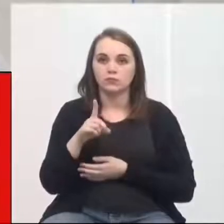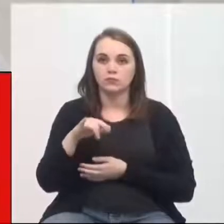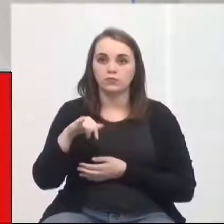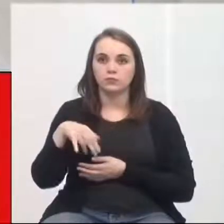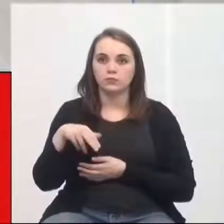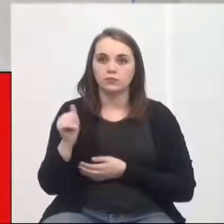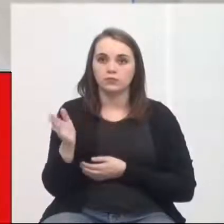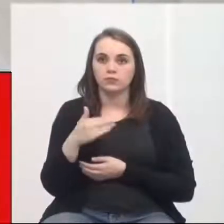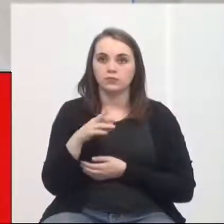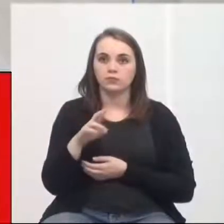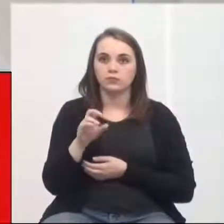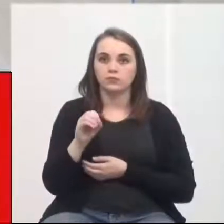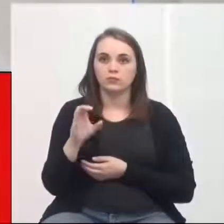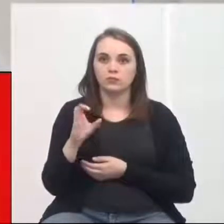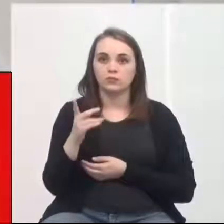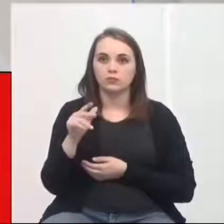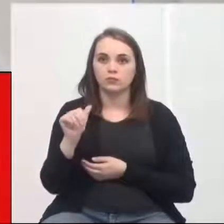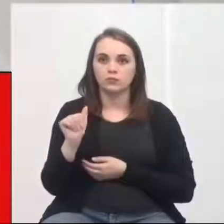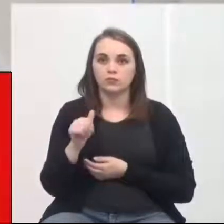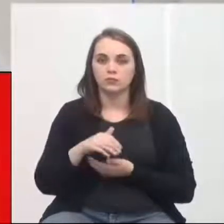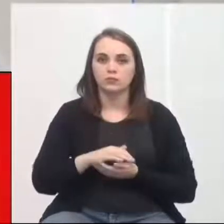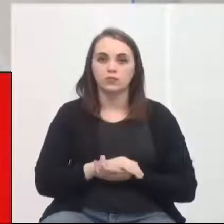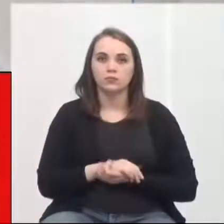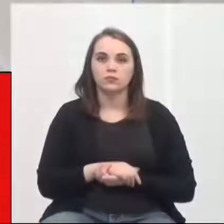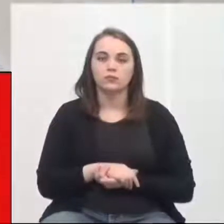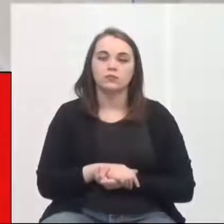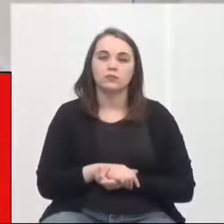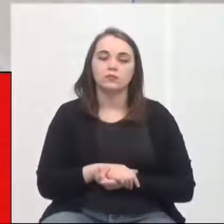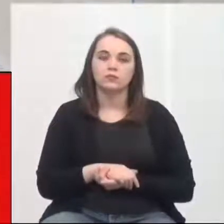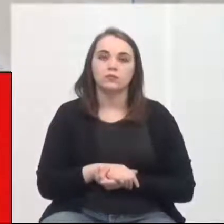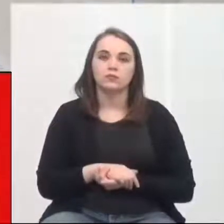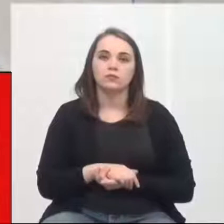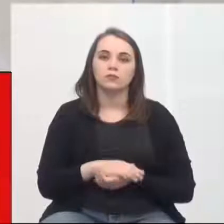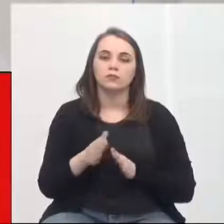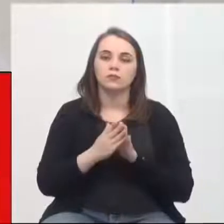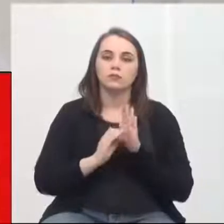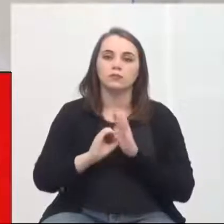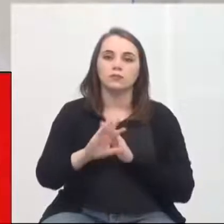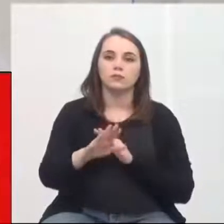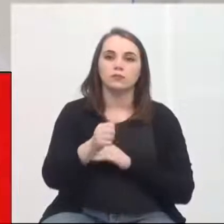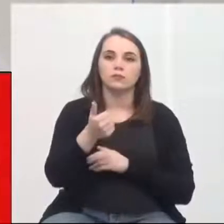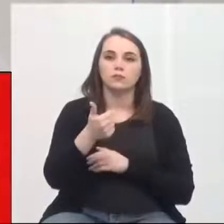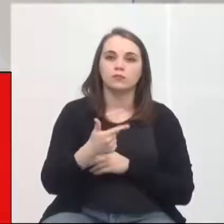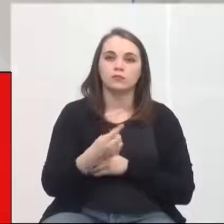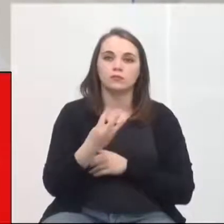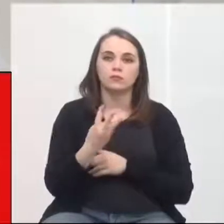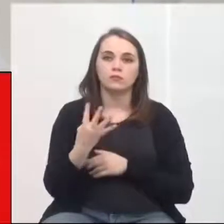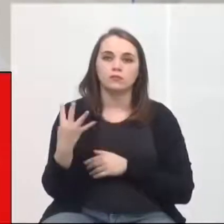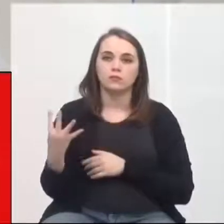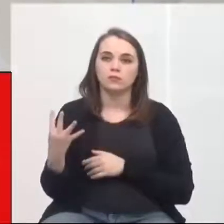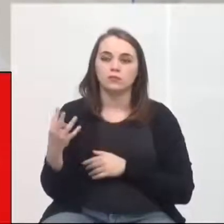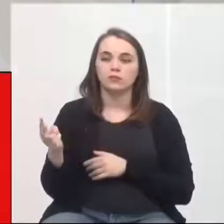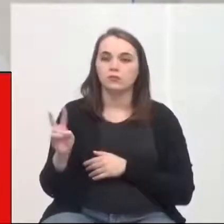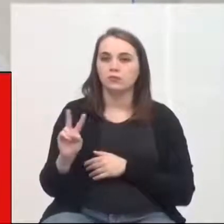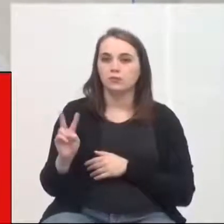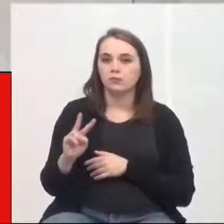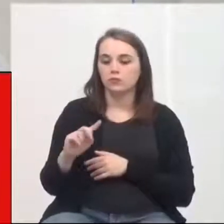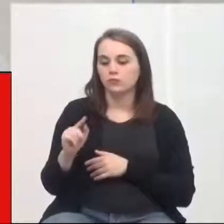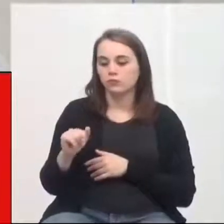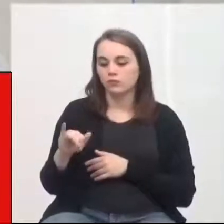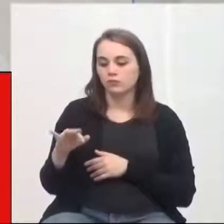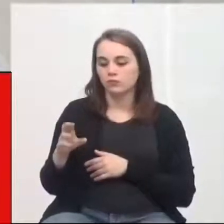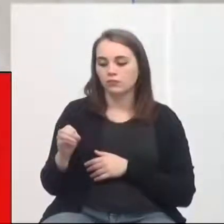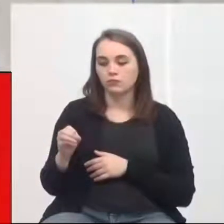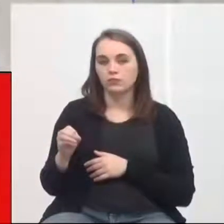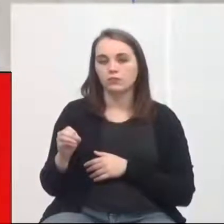na rua Luizinho Guolo, bairro Linha Anta. Indicação 1234-2021, autor vereador